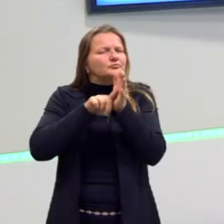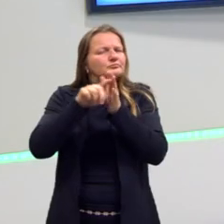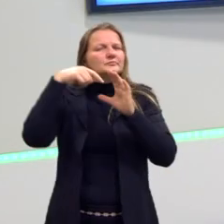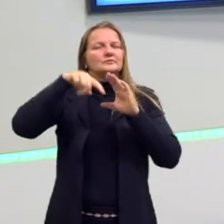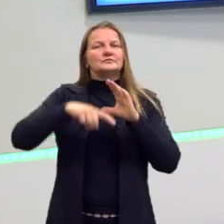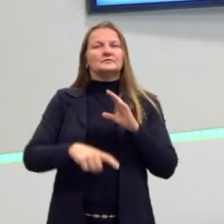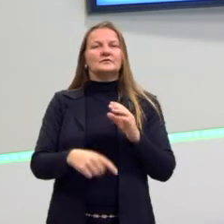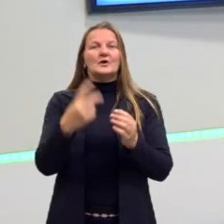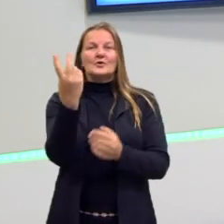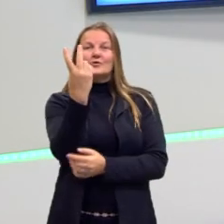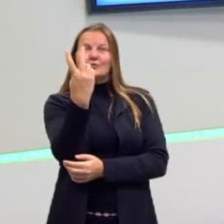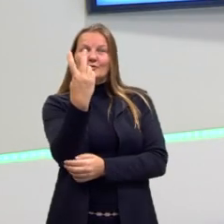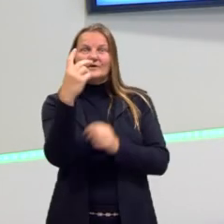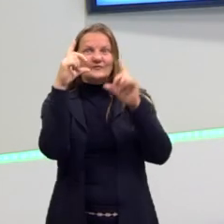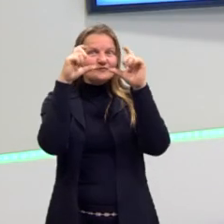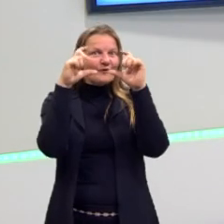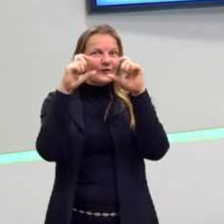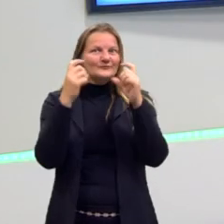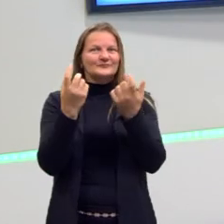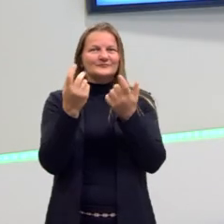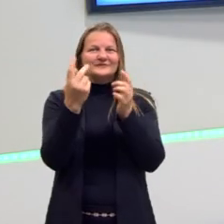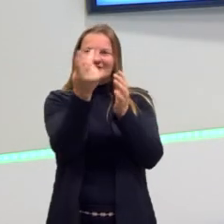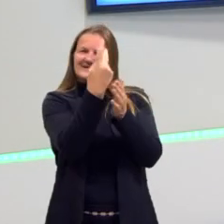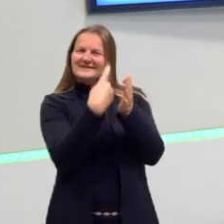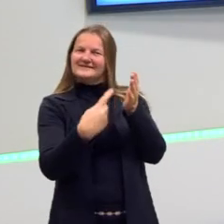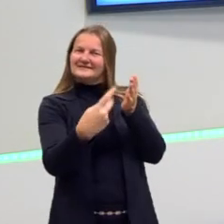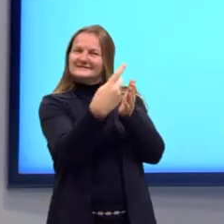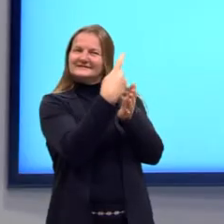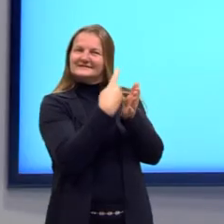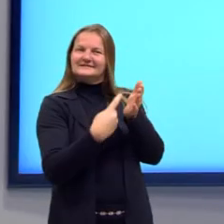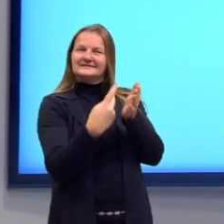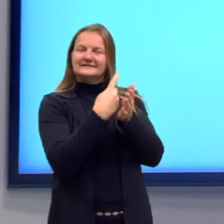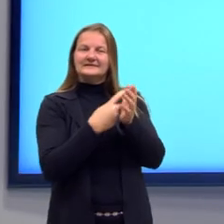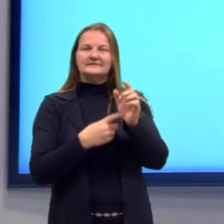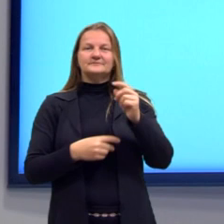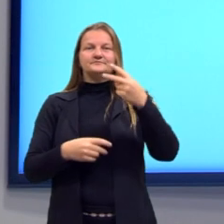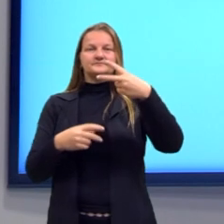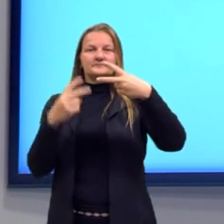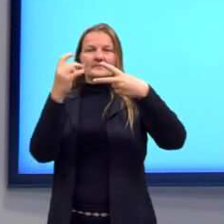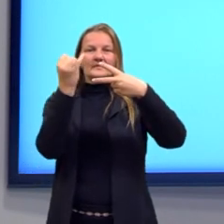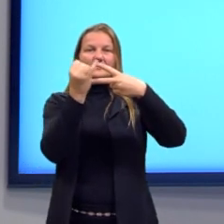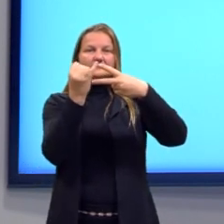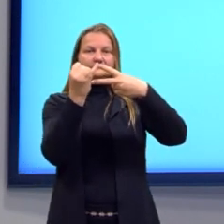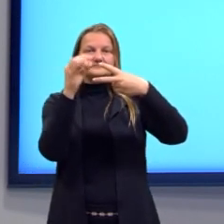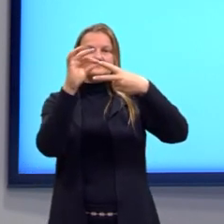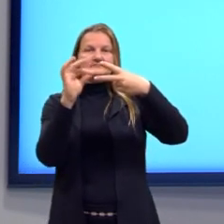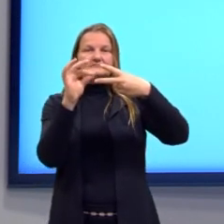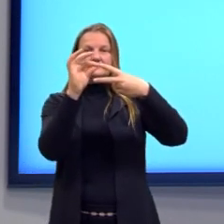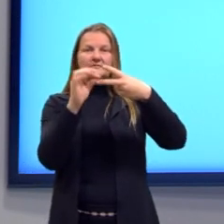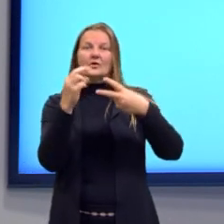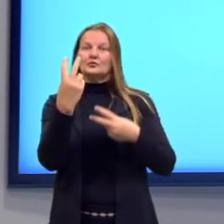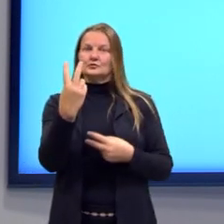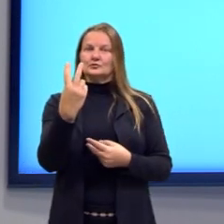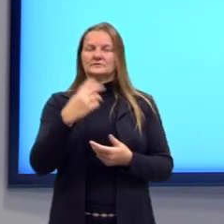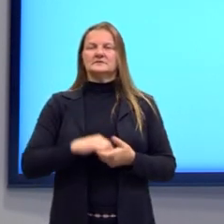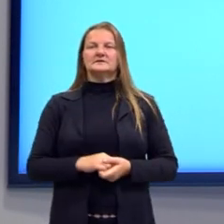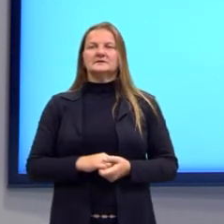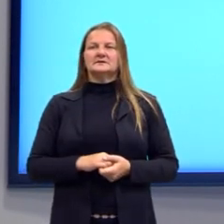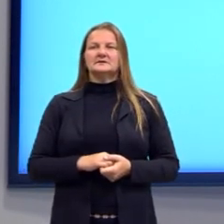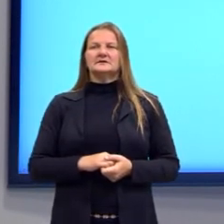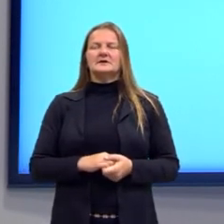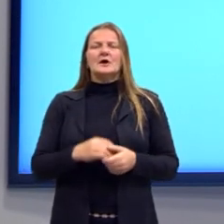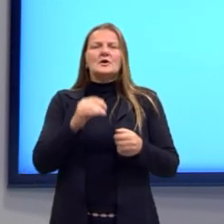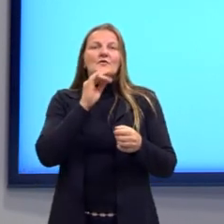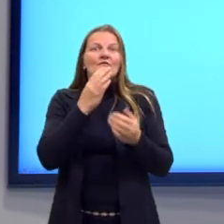imagens onde nós temos então dois formatos de polígonos somente para nós visualizarmos nós vamos